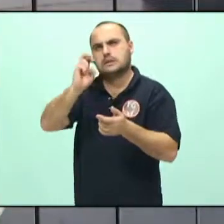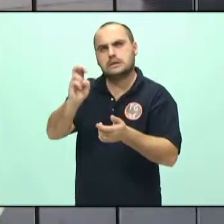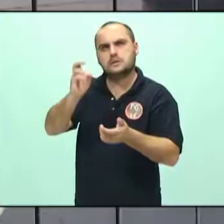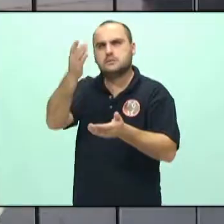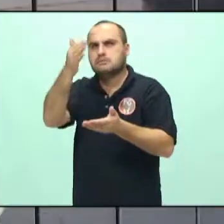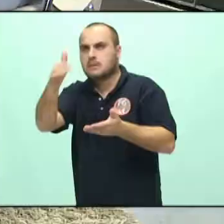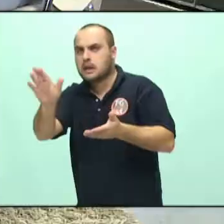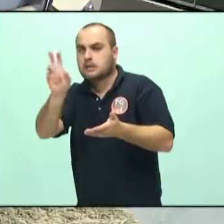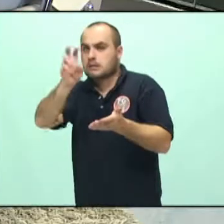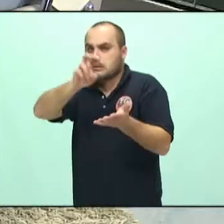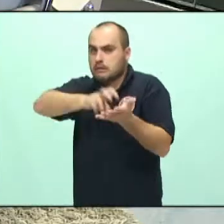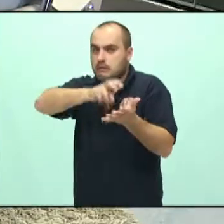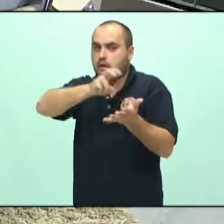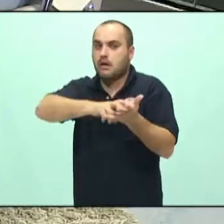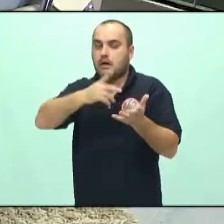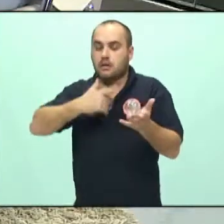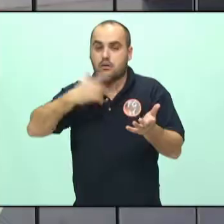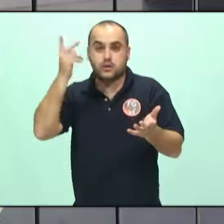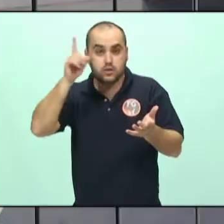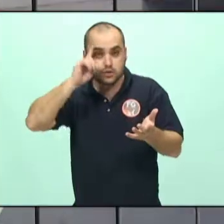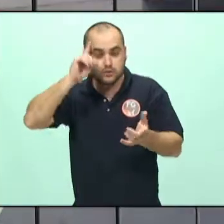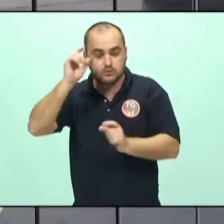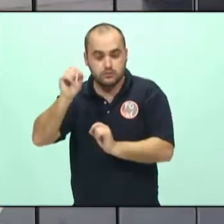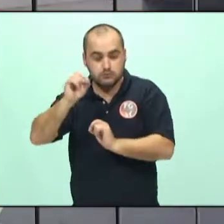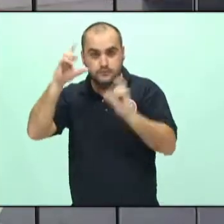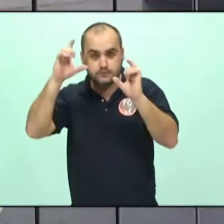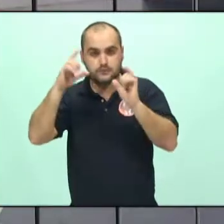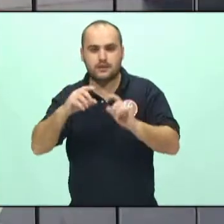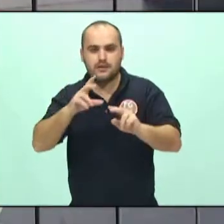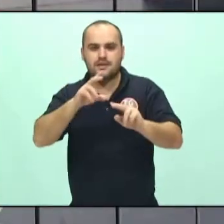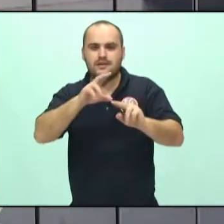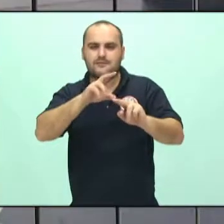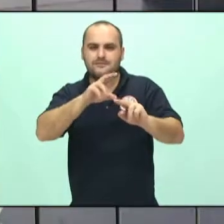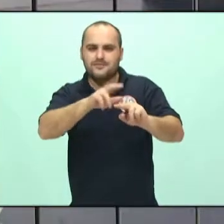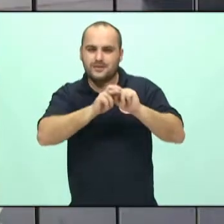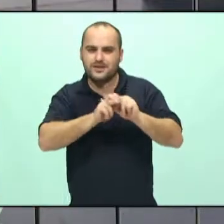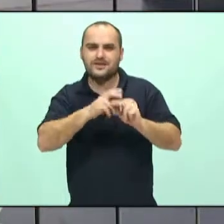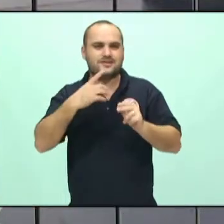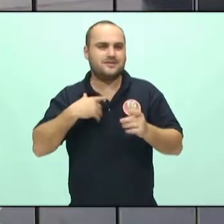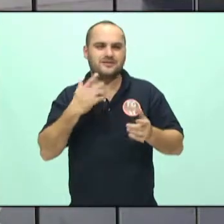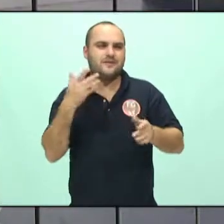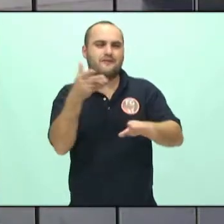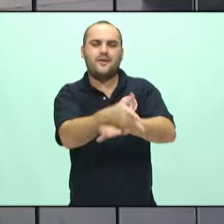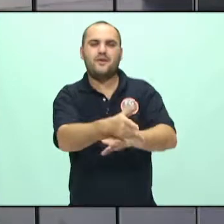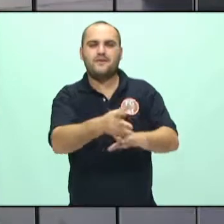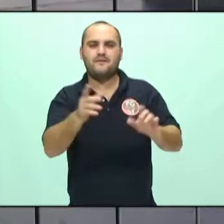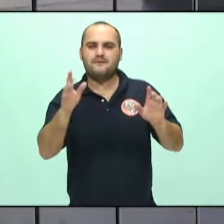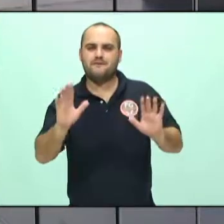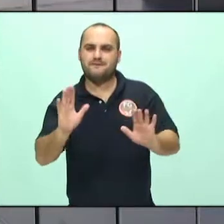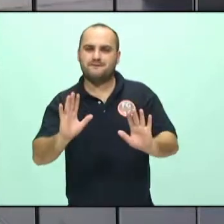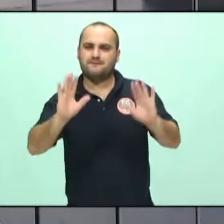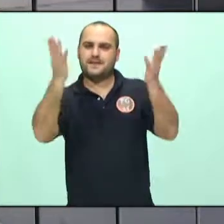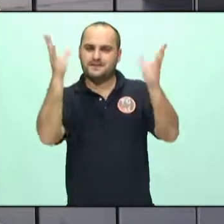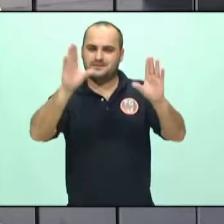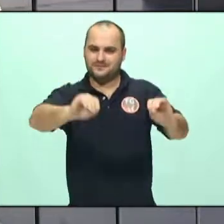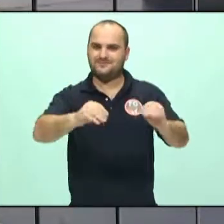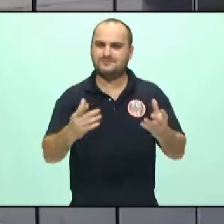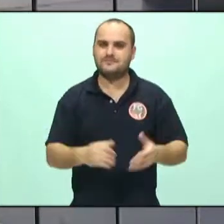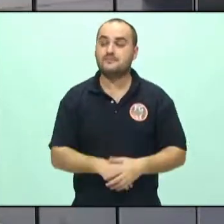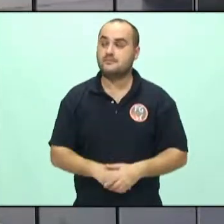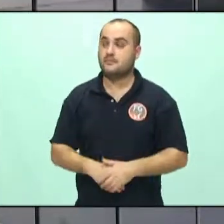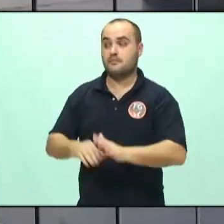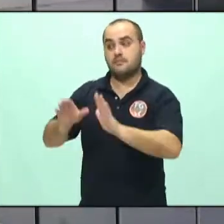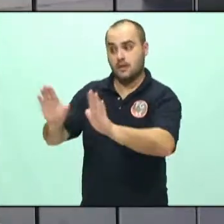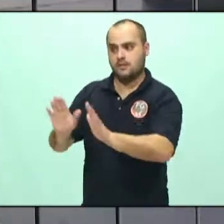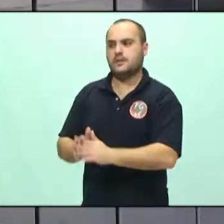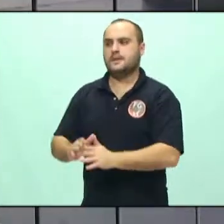dias. Por isso que eu tenho dificuldade de ir em eventos à noite, tá? Às vezes a pessoa, vereador, à noite... Só que assim, você já levanta cedo. Você já